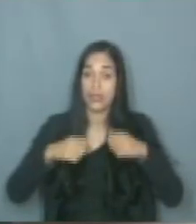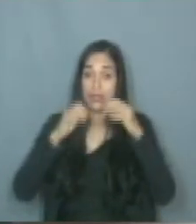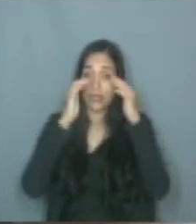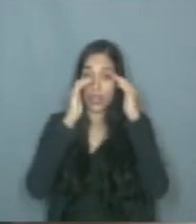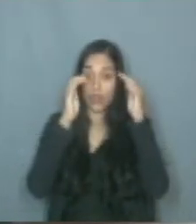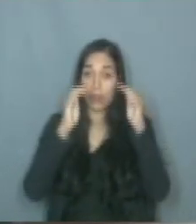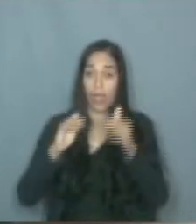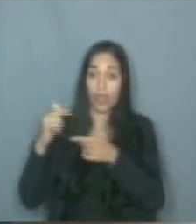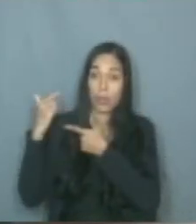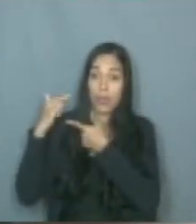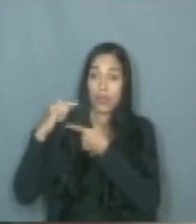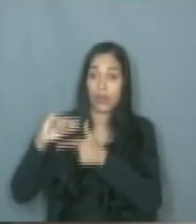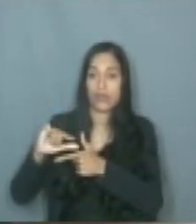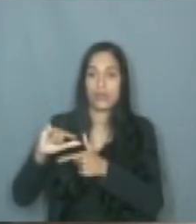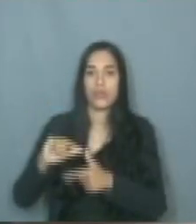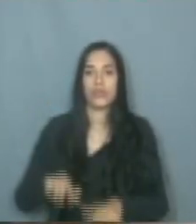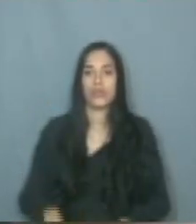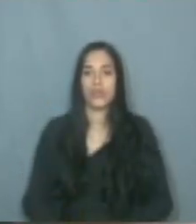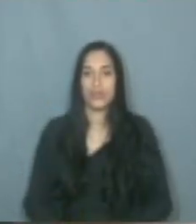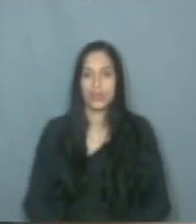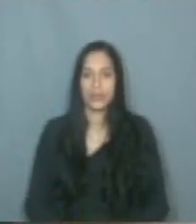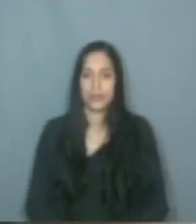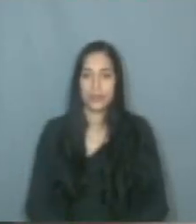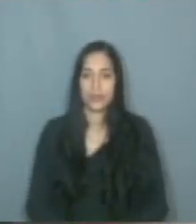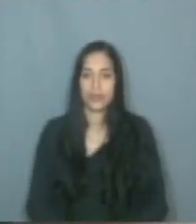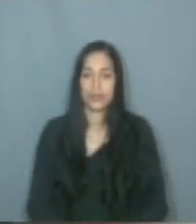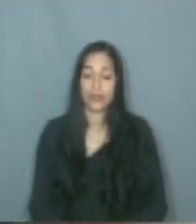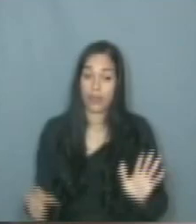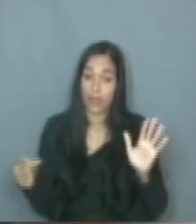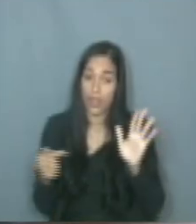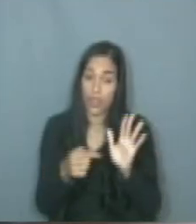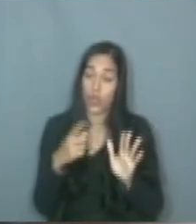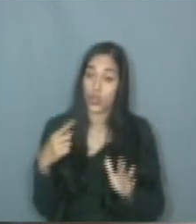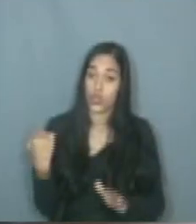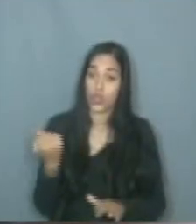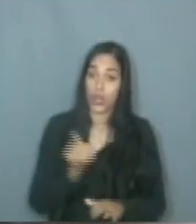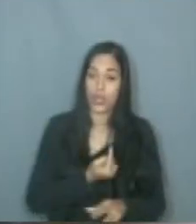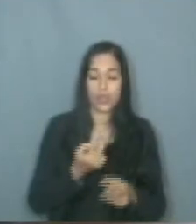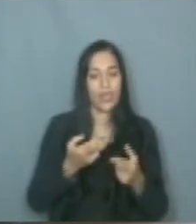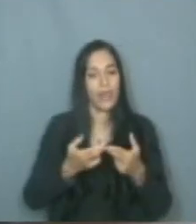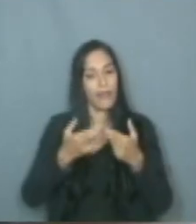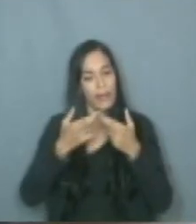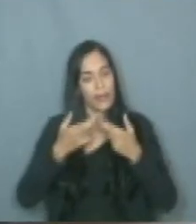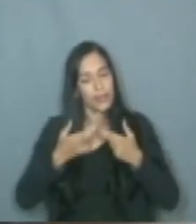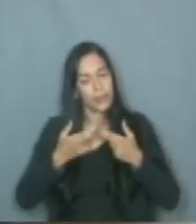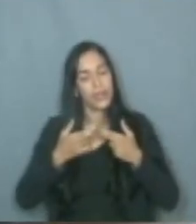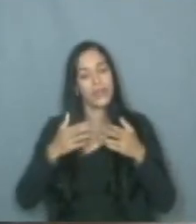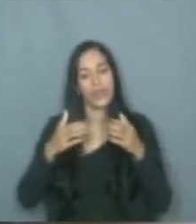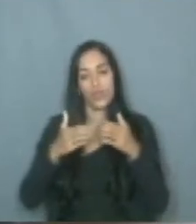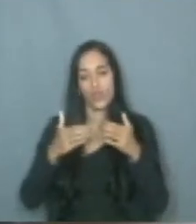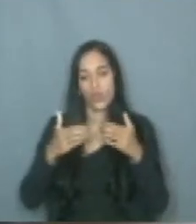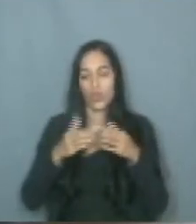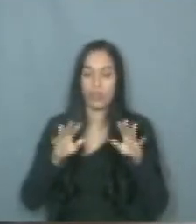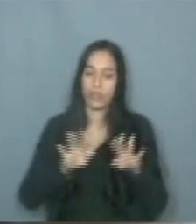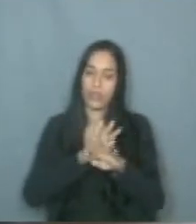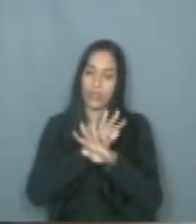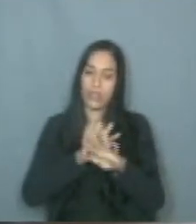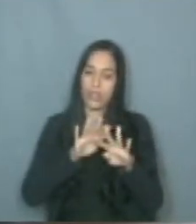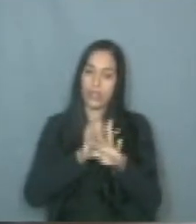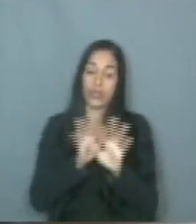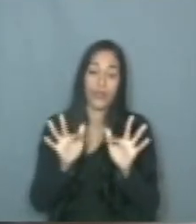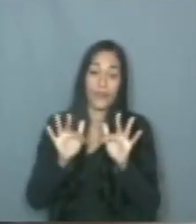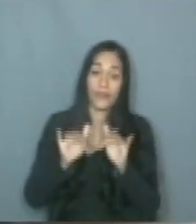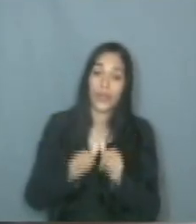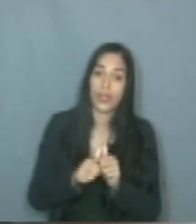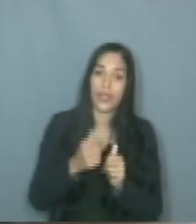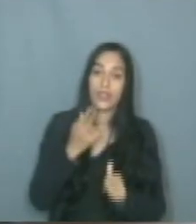tradições culturais. Então, estes são os nossos requerimentos em relação aos blocos líricos. Eu termino